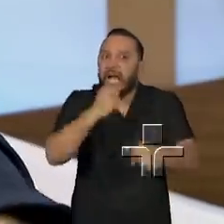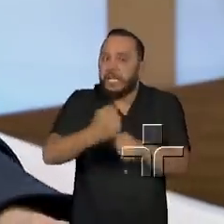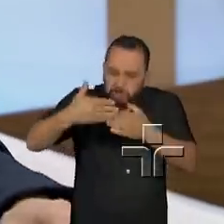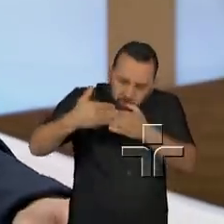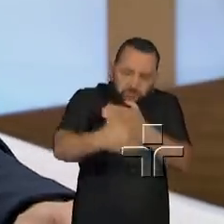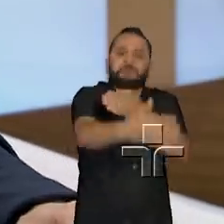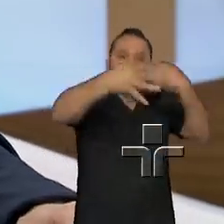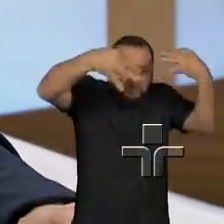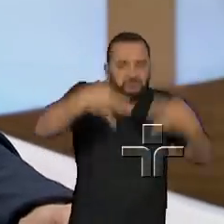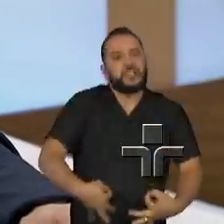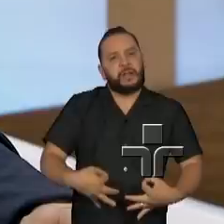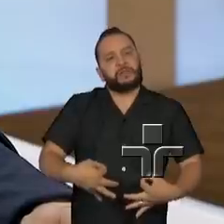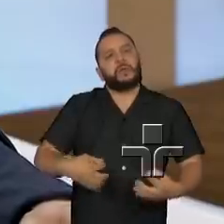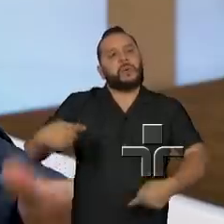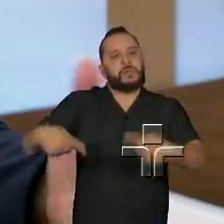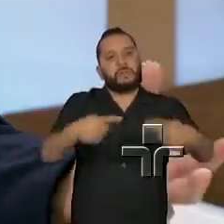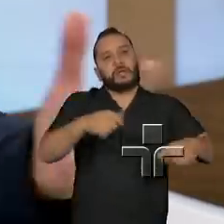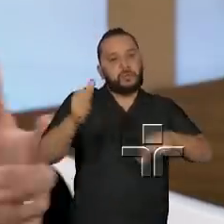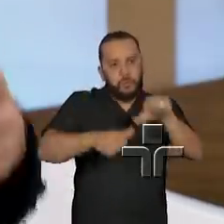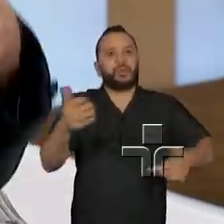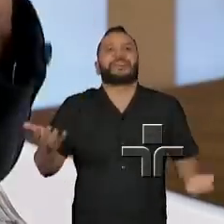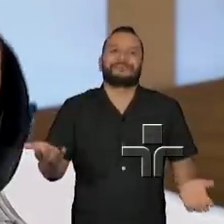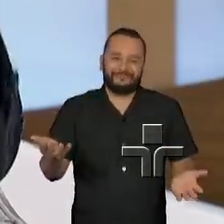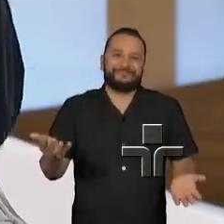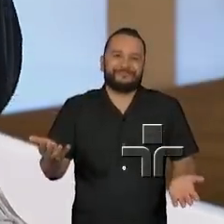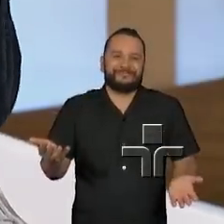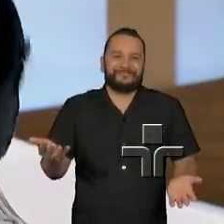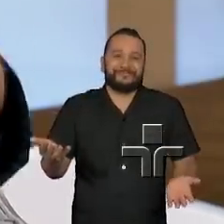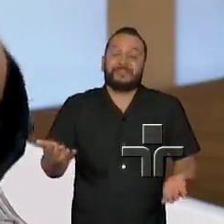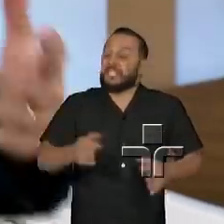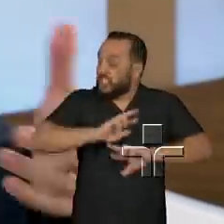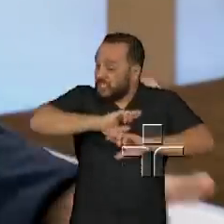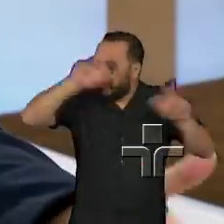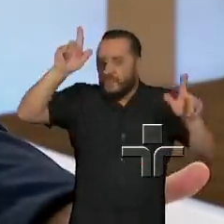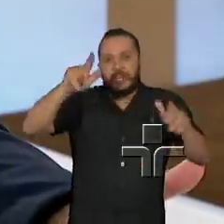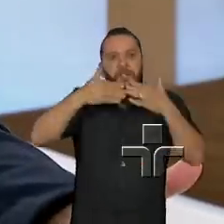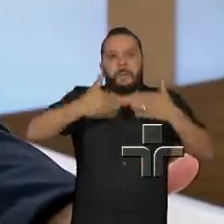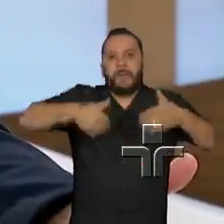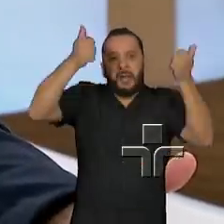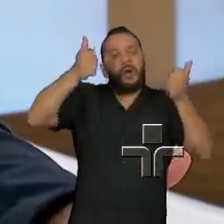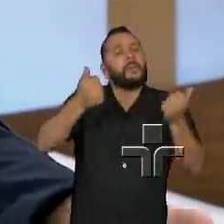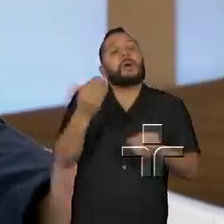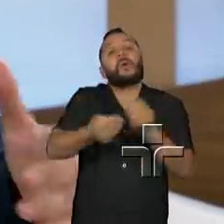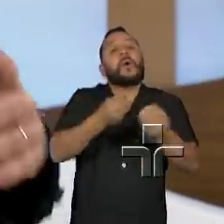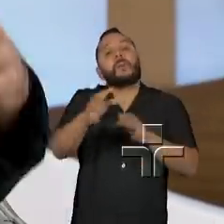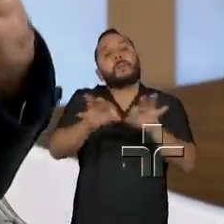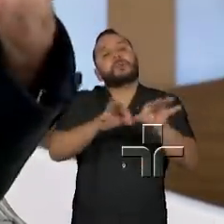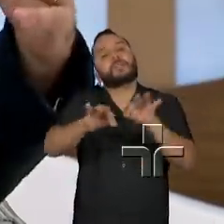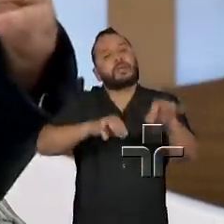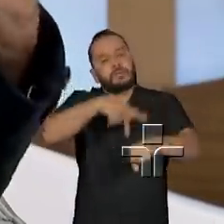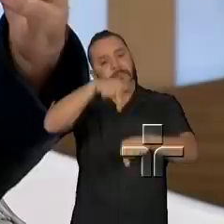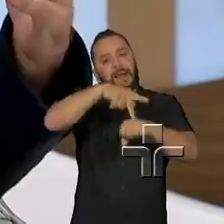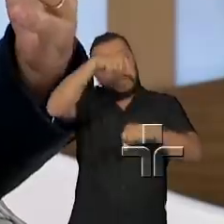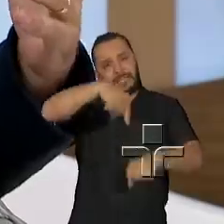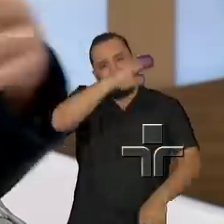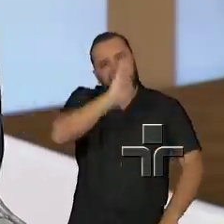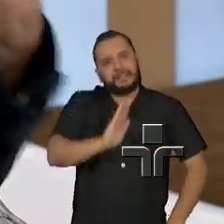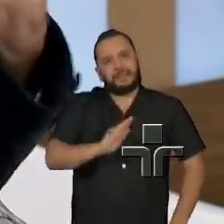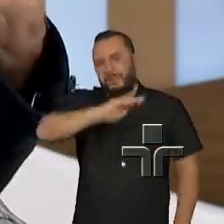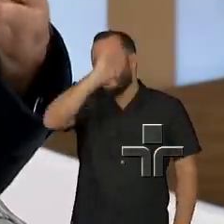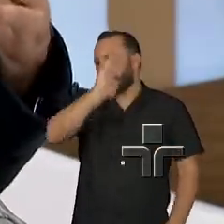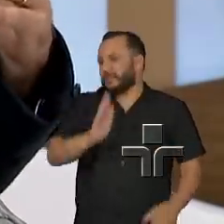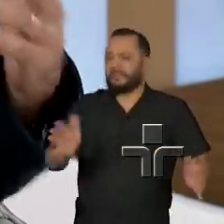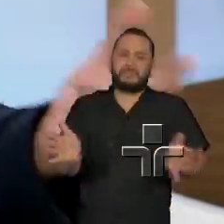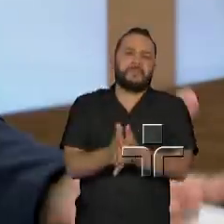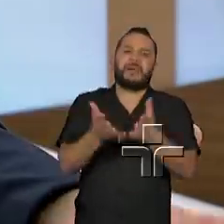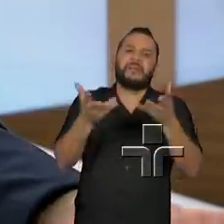coisas vão ser totalmente diferentes. Mas para isso a gente precisa ter a clareza. Qual é o projeto de país? O Brasil é um país incrível,